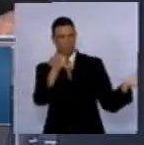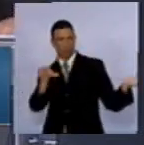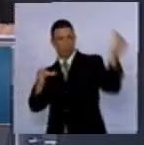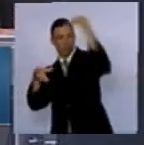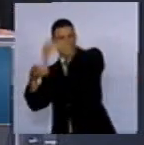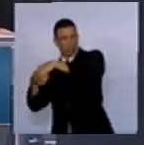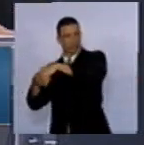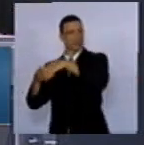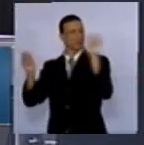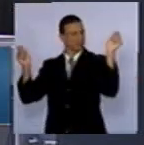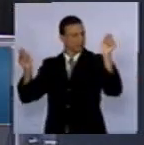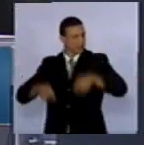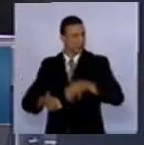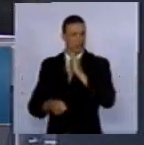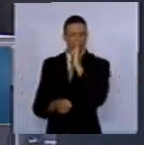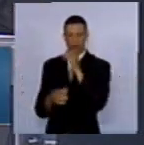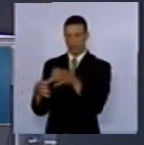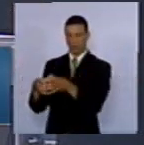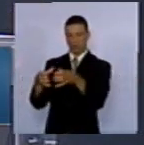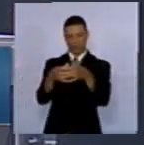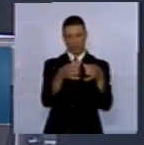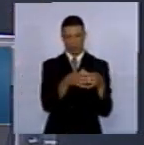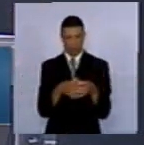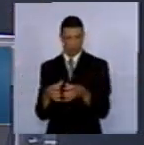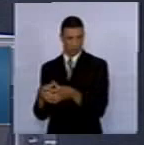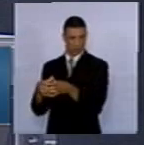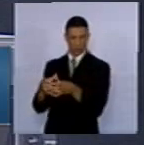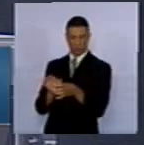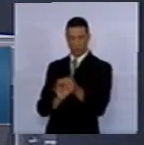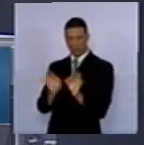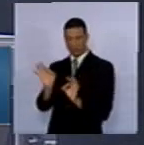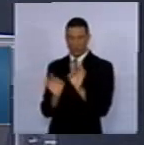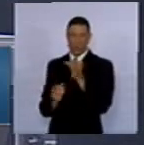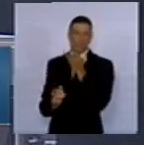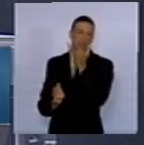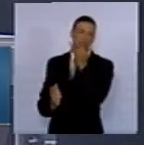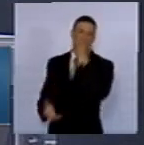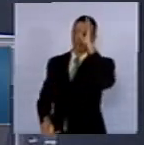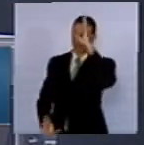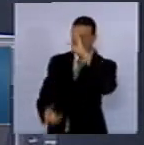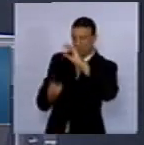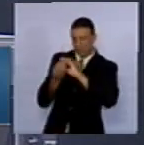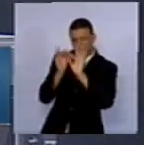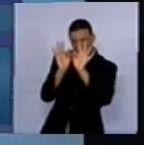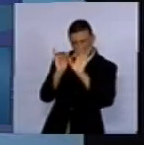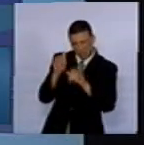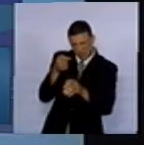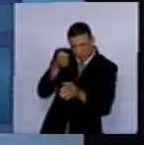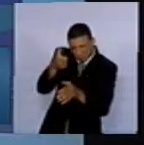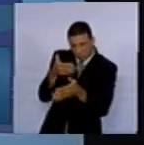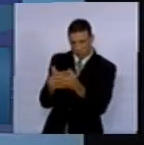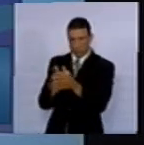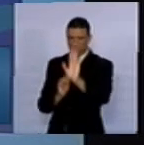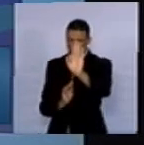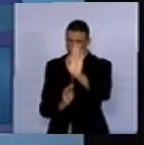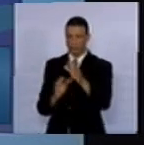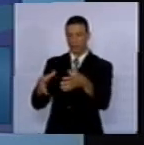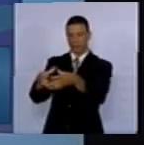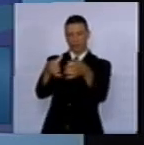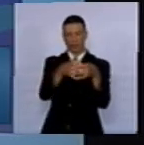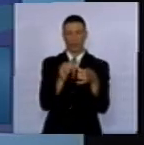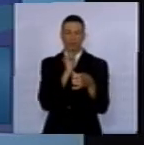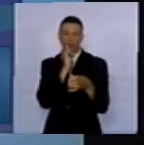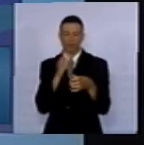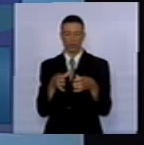esses grupos eu vou ter que já começando a encerrar né esses grupos como é o caso do grupo time